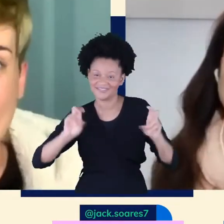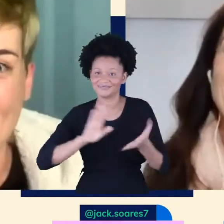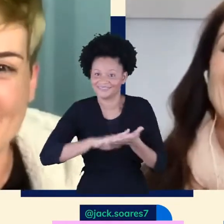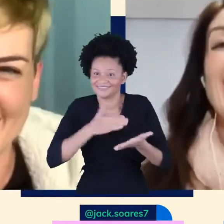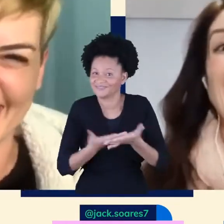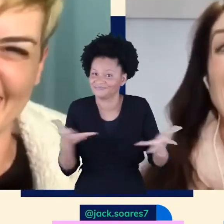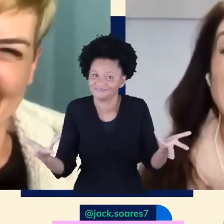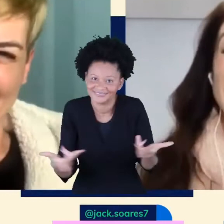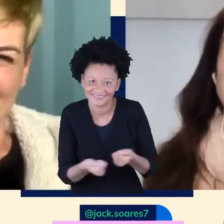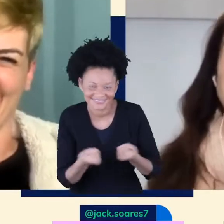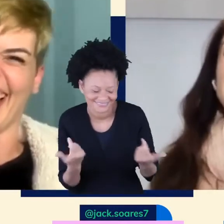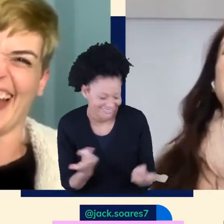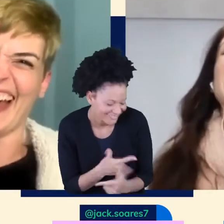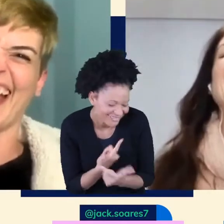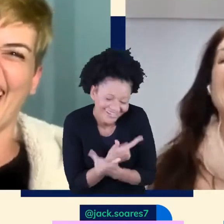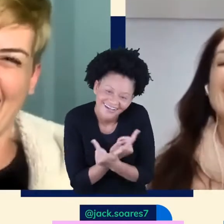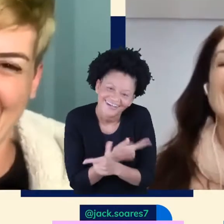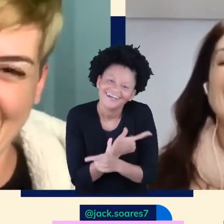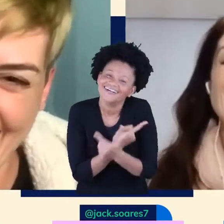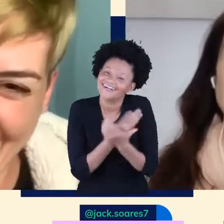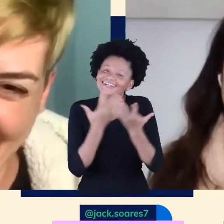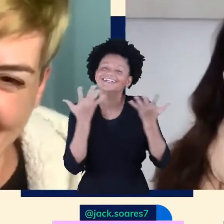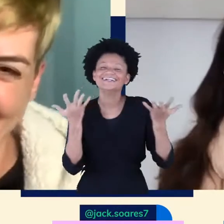é maravilhosa.